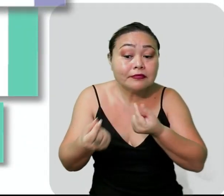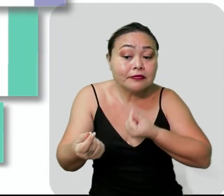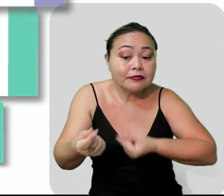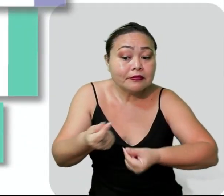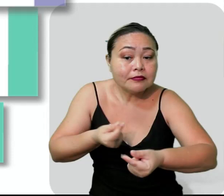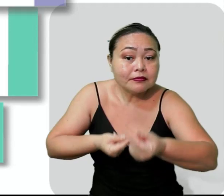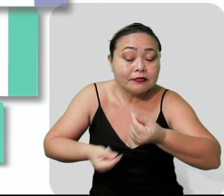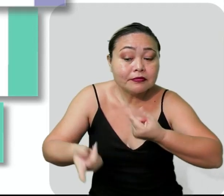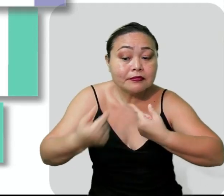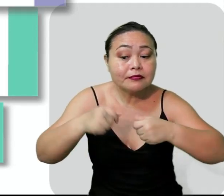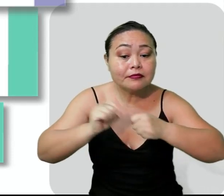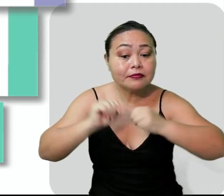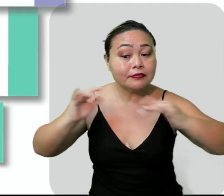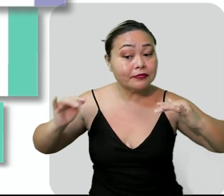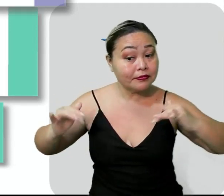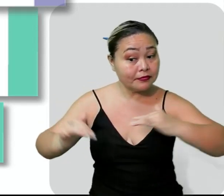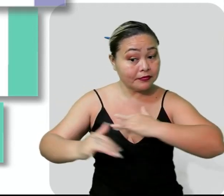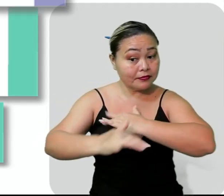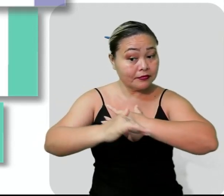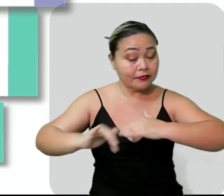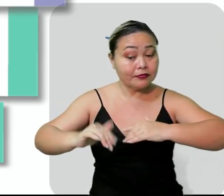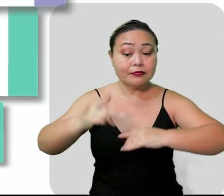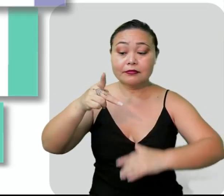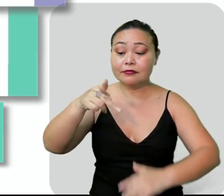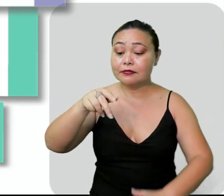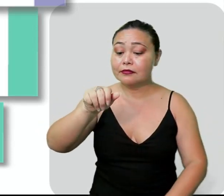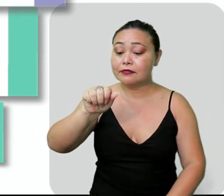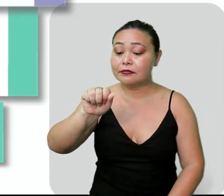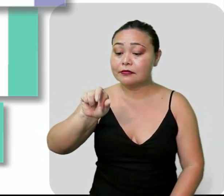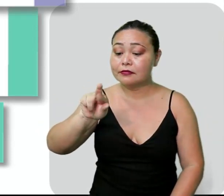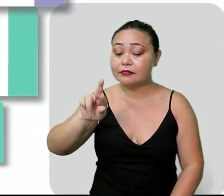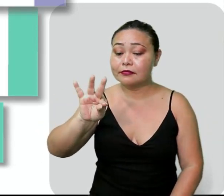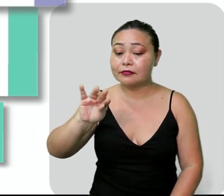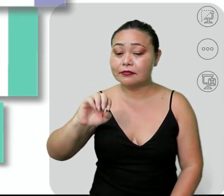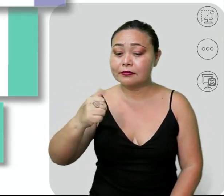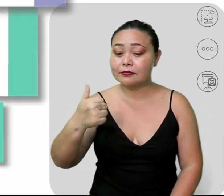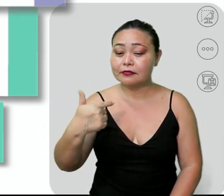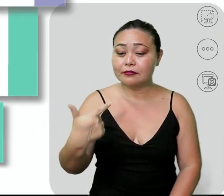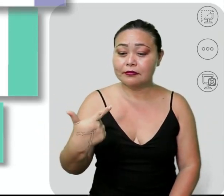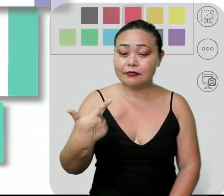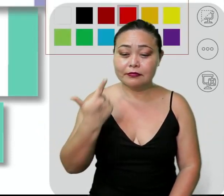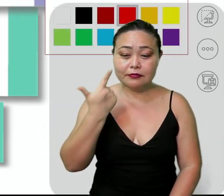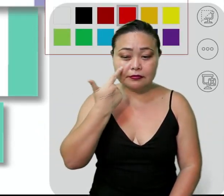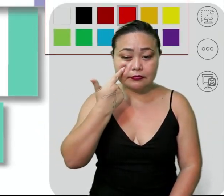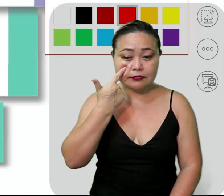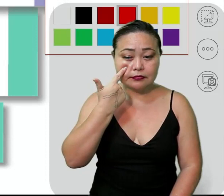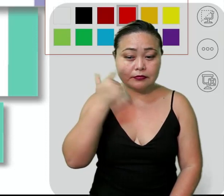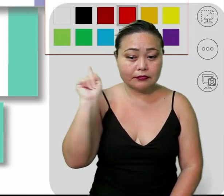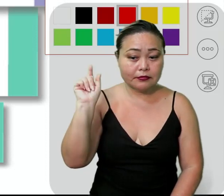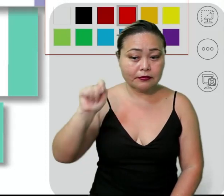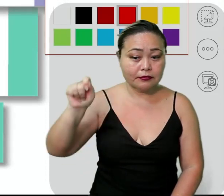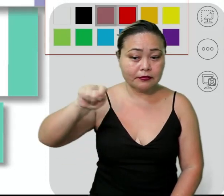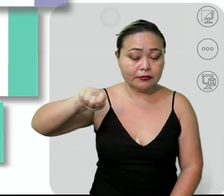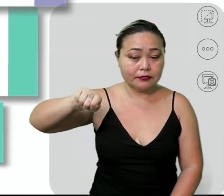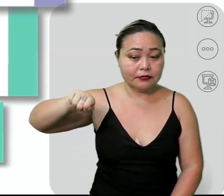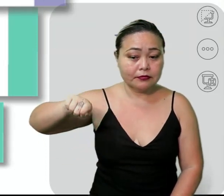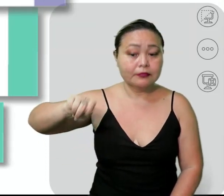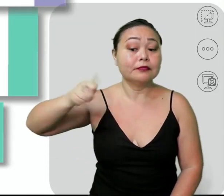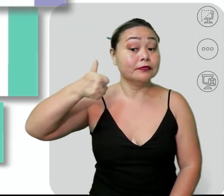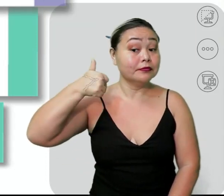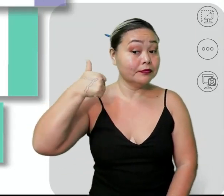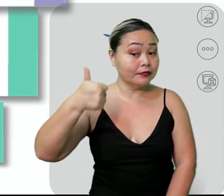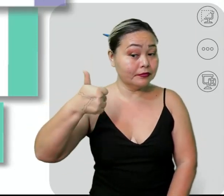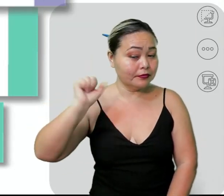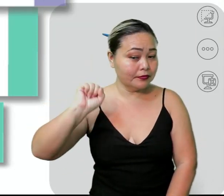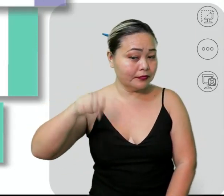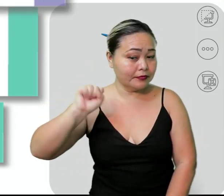também o renascimento urbano, parte 2, tá bom? Deixa eu ver se está calibrado aqui a minha caneta.